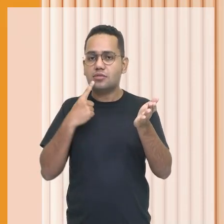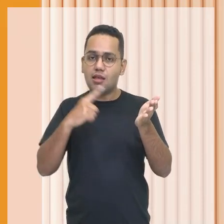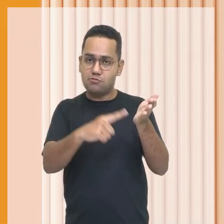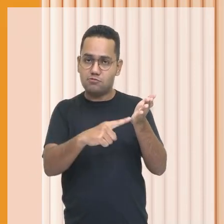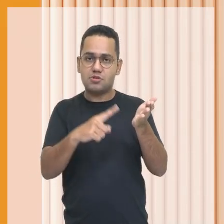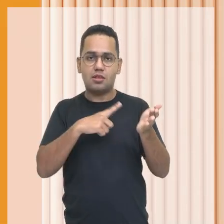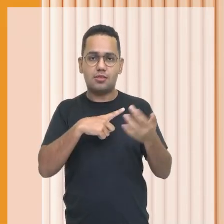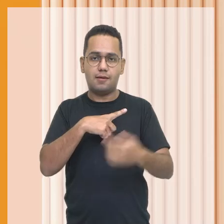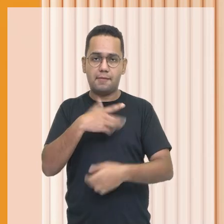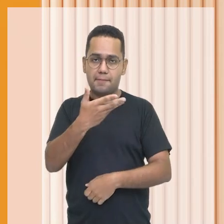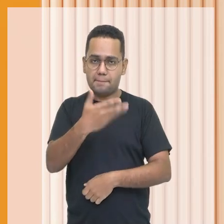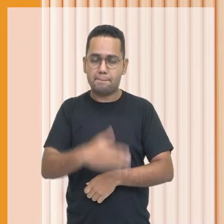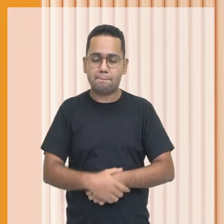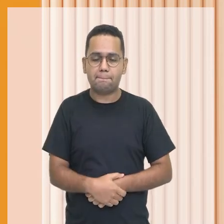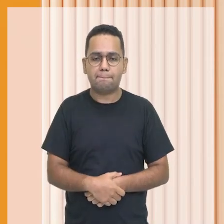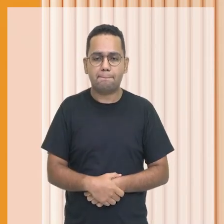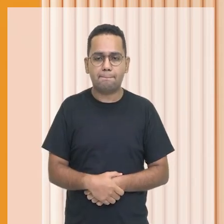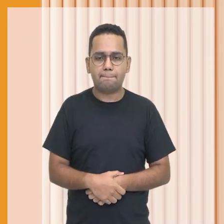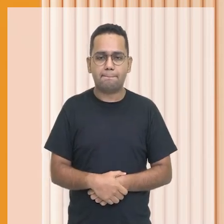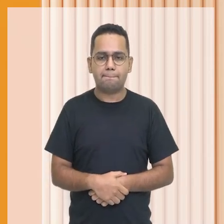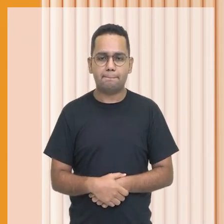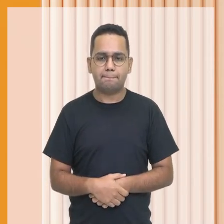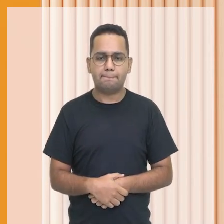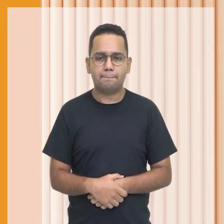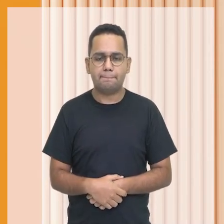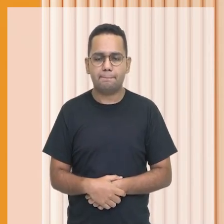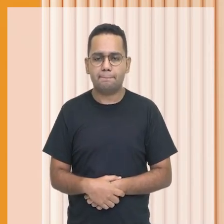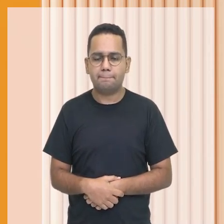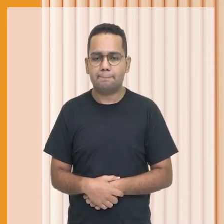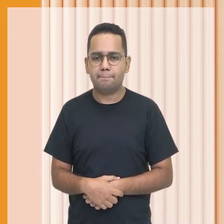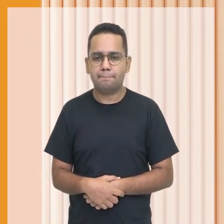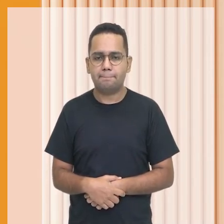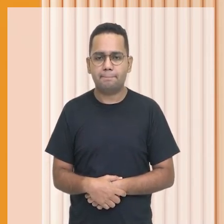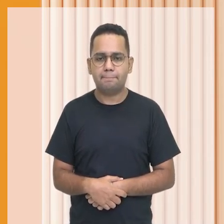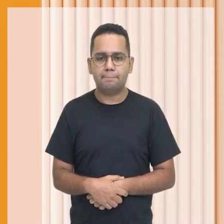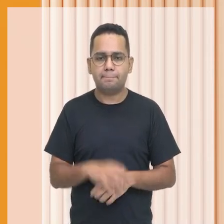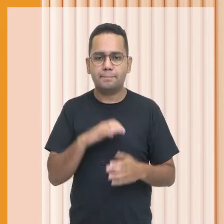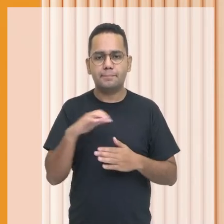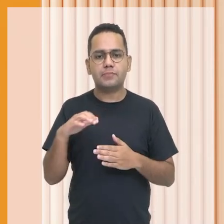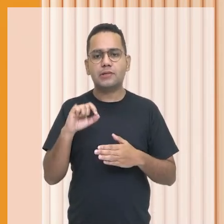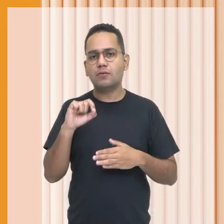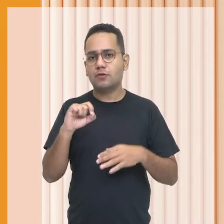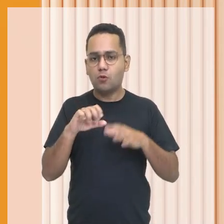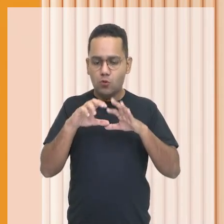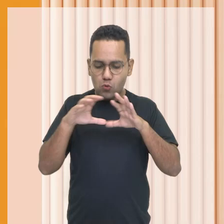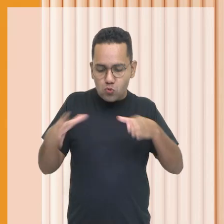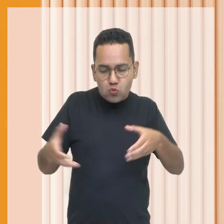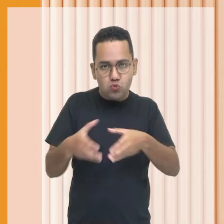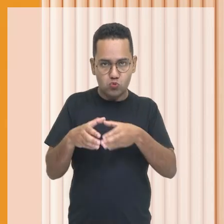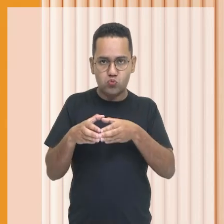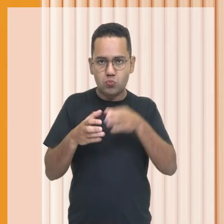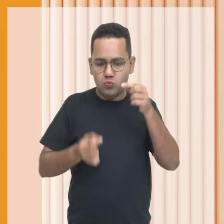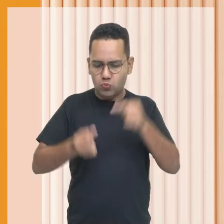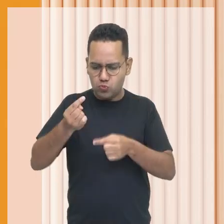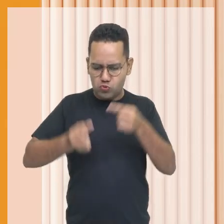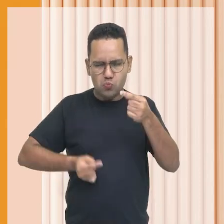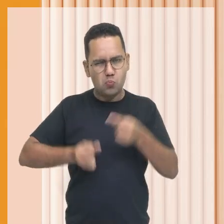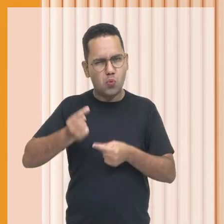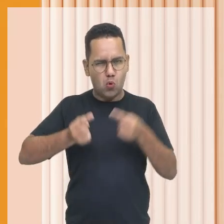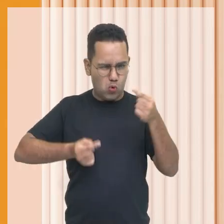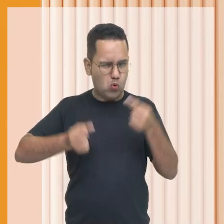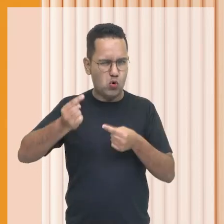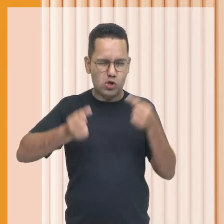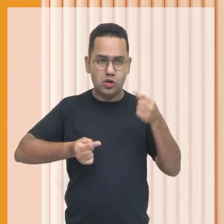E então, o movimento criado ali, no caso a CPMI, uma comissão parlamentar mista